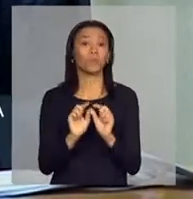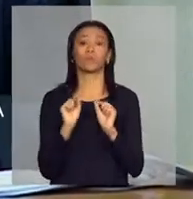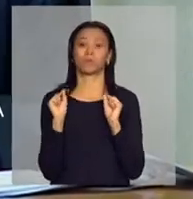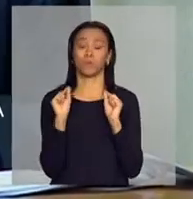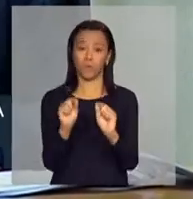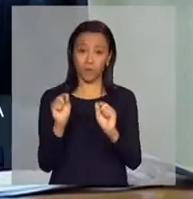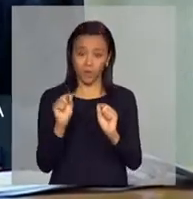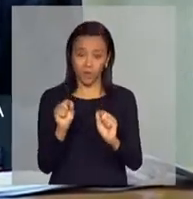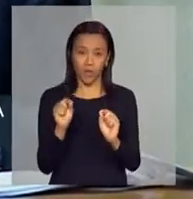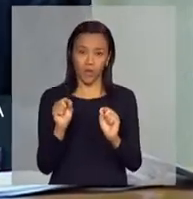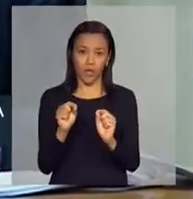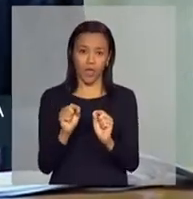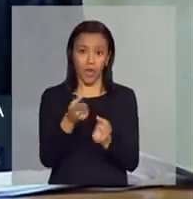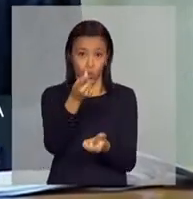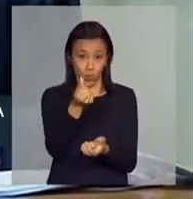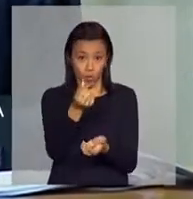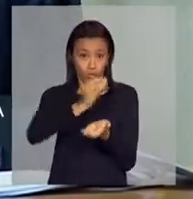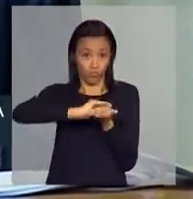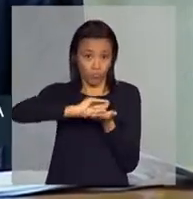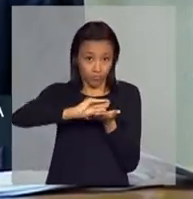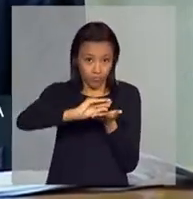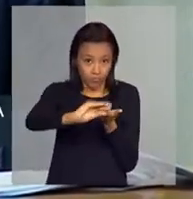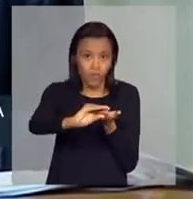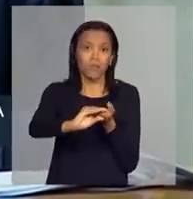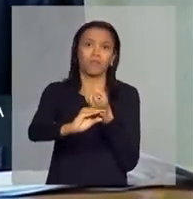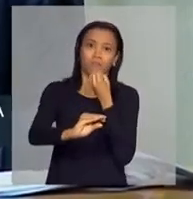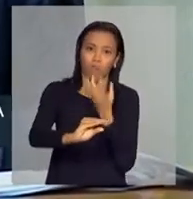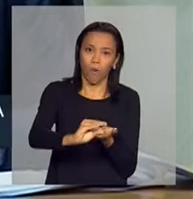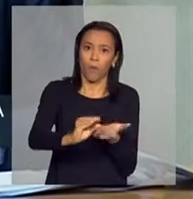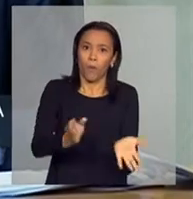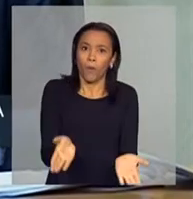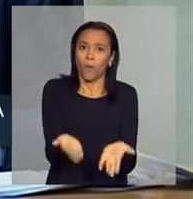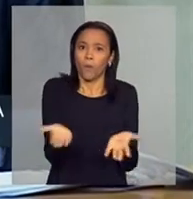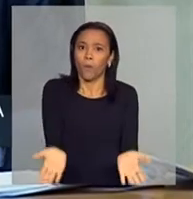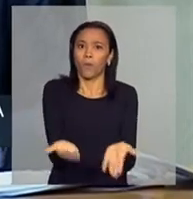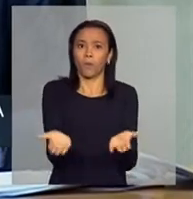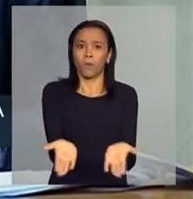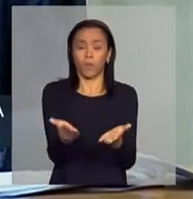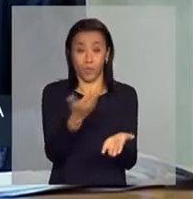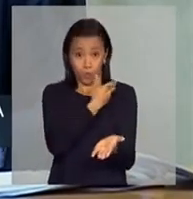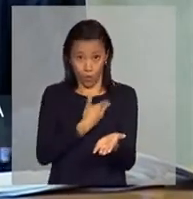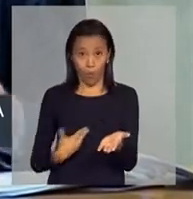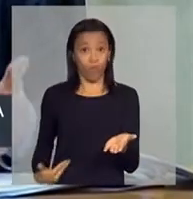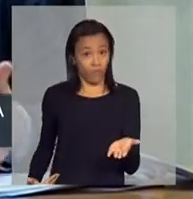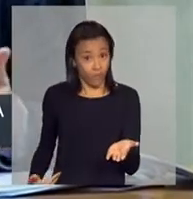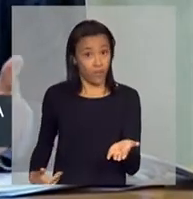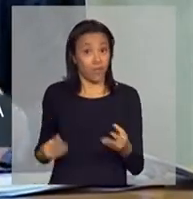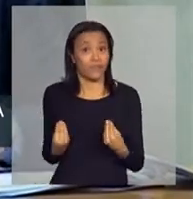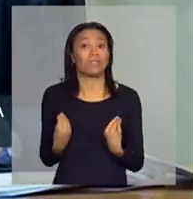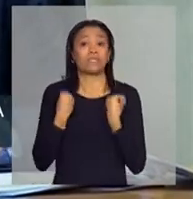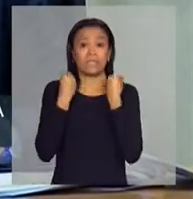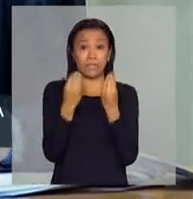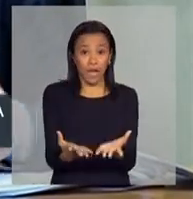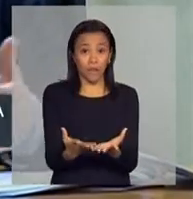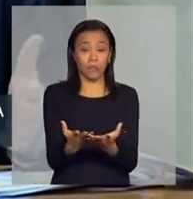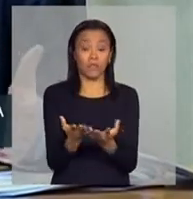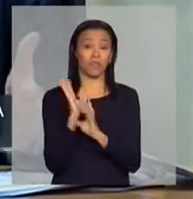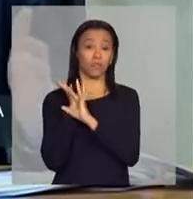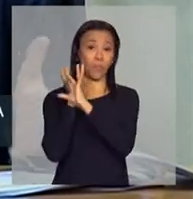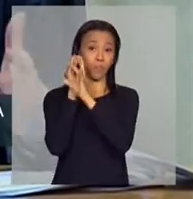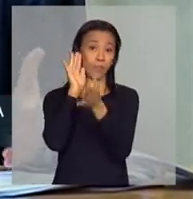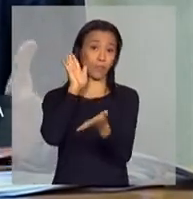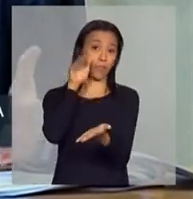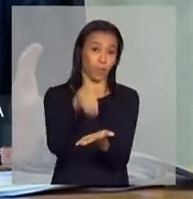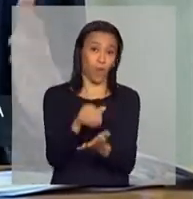finalmente o investimento está reagindo aos estímulos que o governo vem dando nesses últimos anos